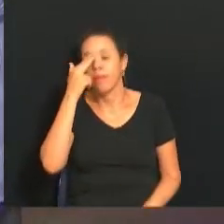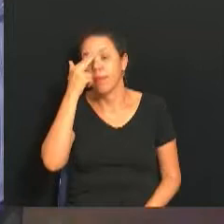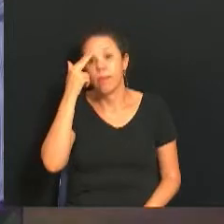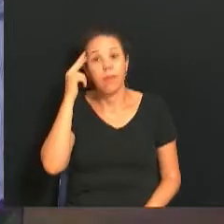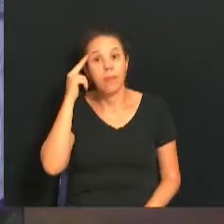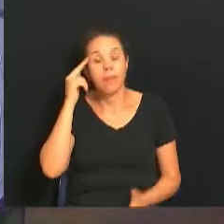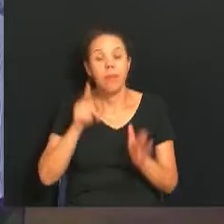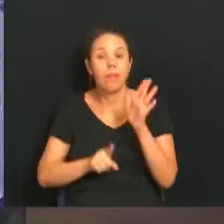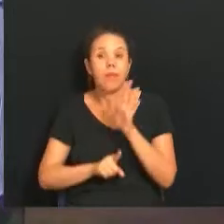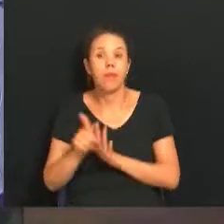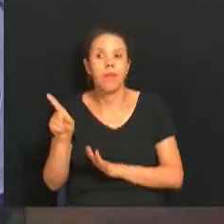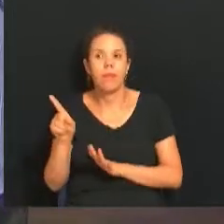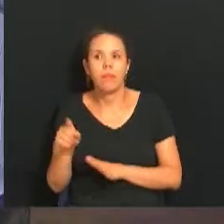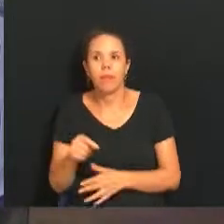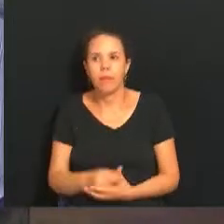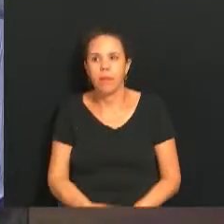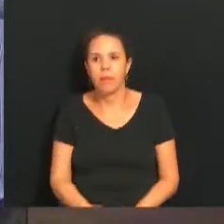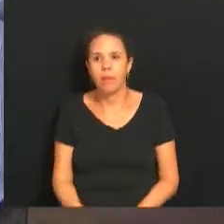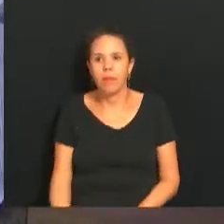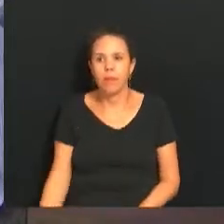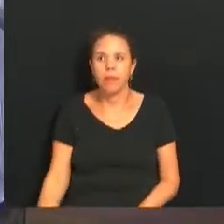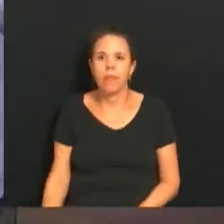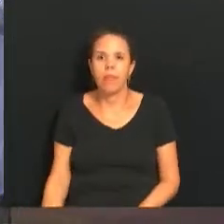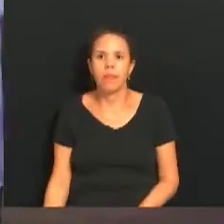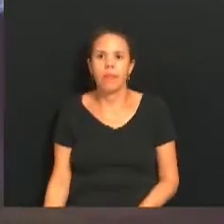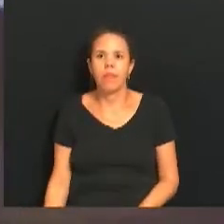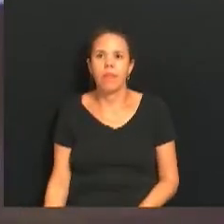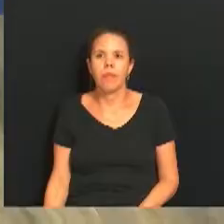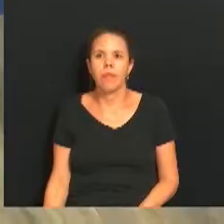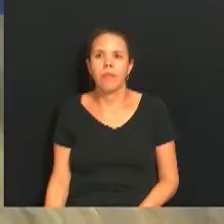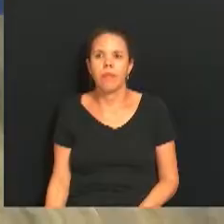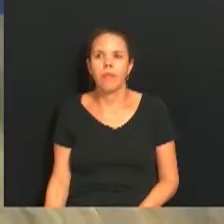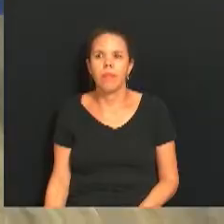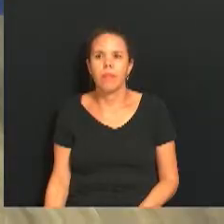do Gabriel. Pois não, Gabriel, tem alguma pergunta?